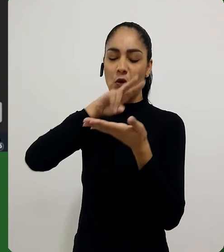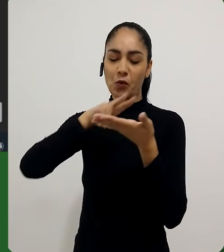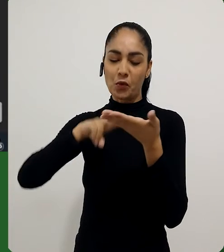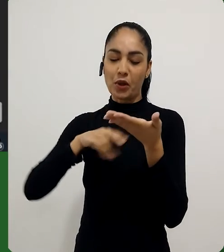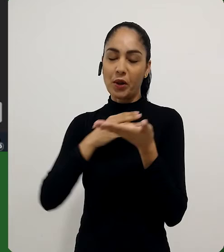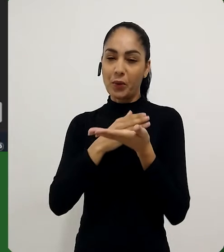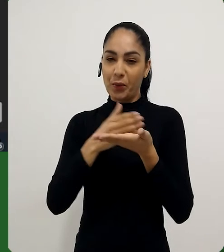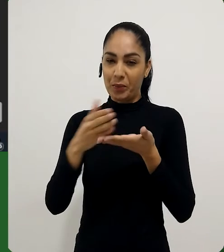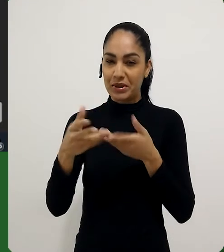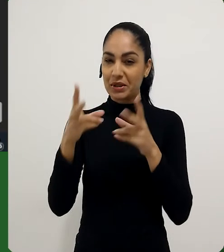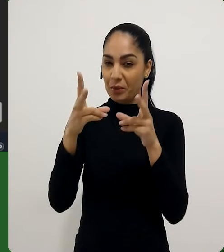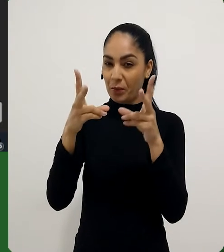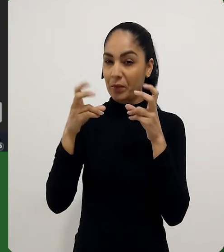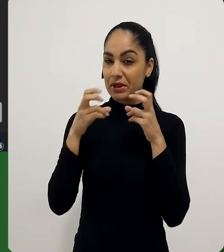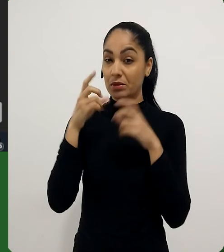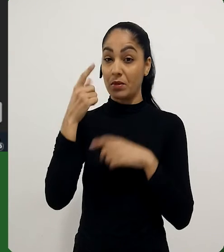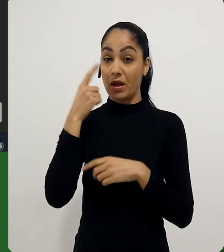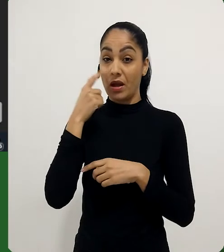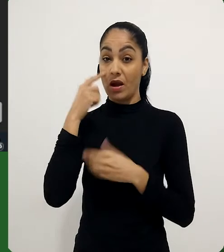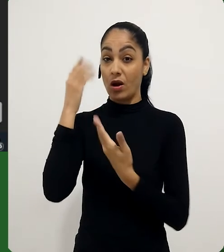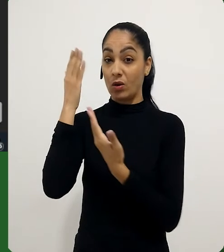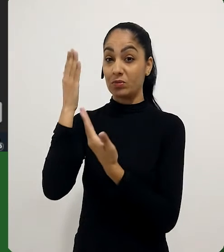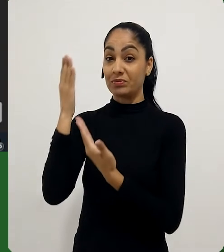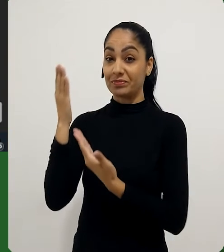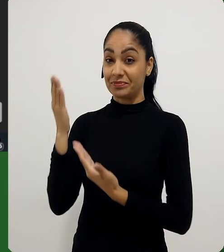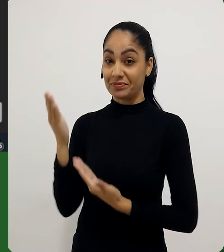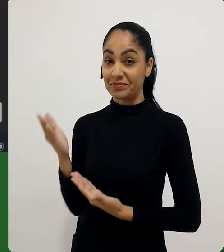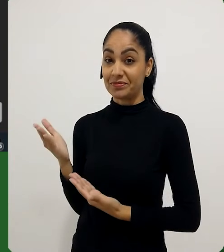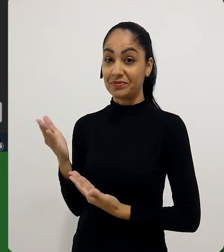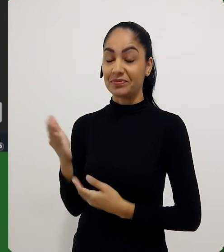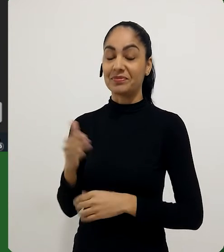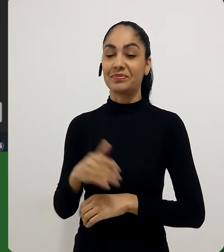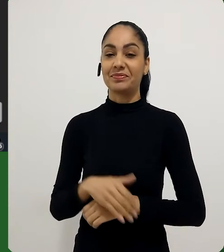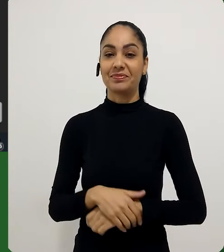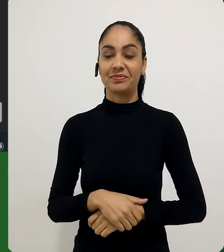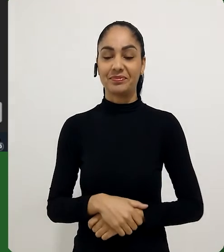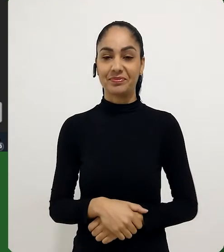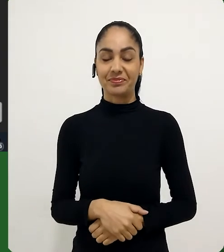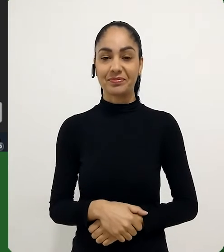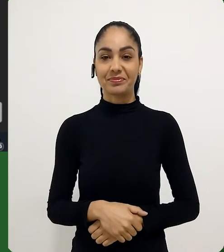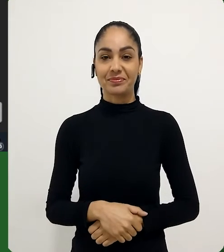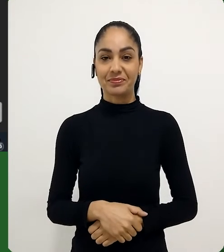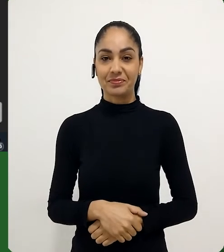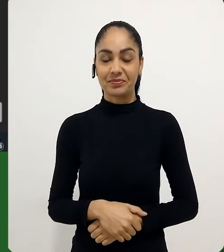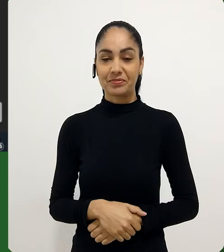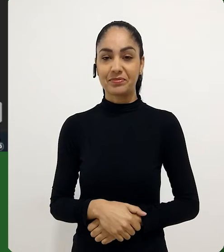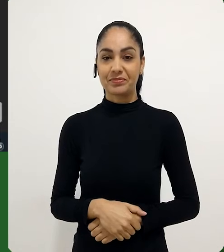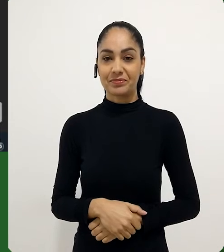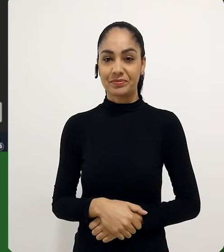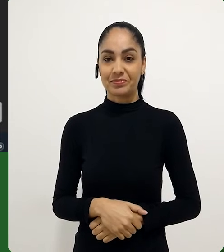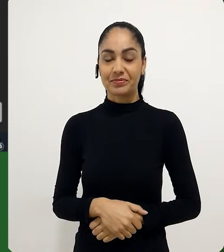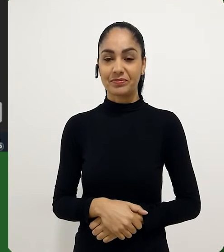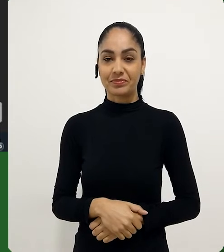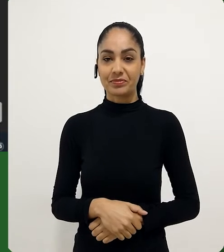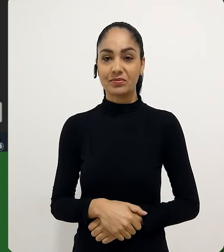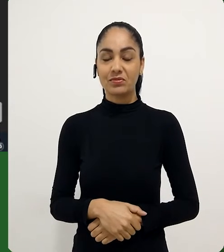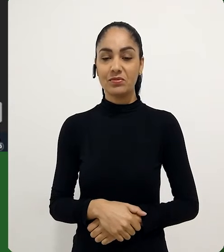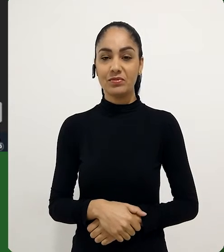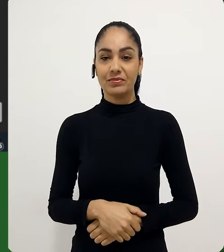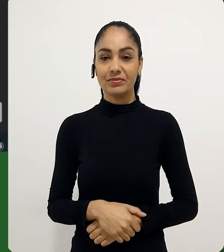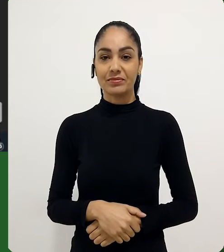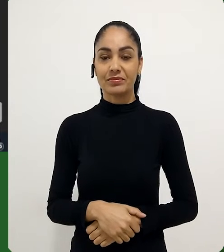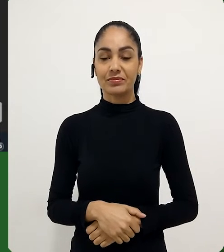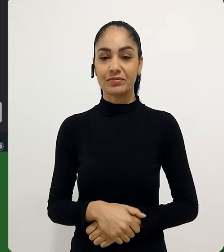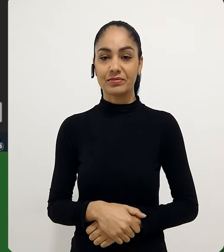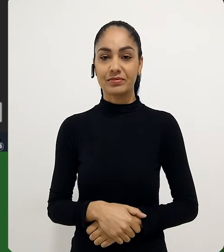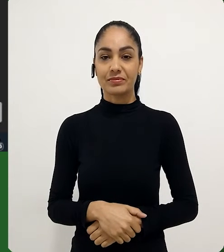aqui mostra muito claro, vou ler só um início para vocês perceberem, né? Então, ela começa aqui com a fala da patroa, né? Maria,